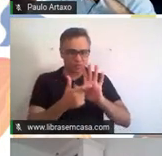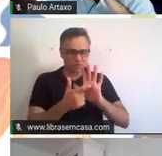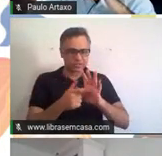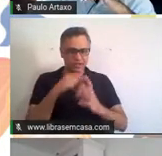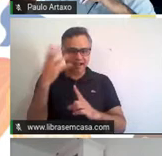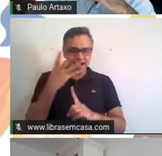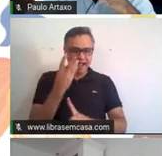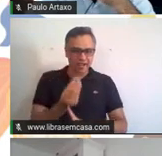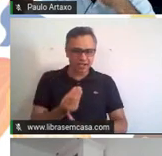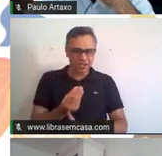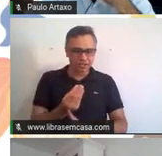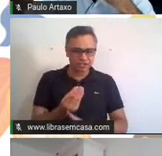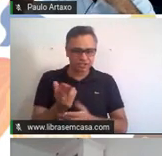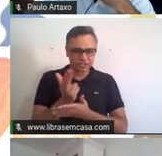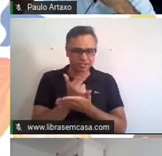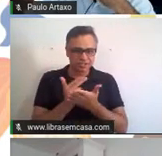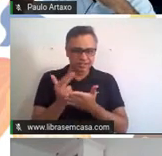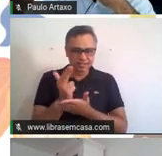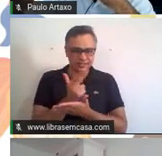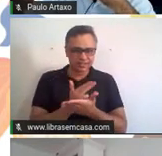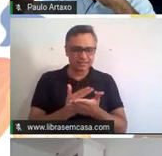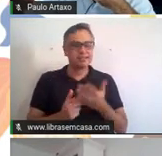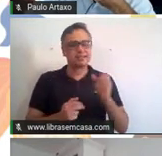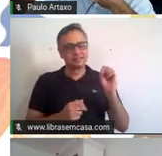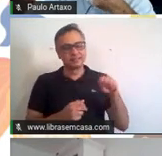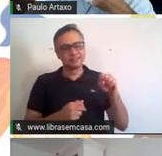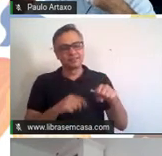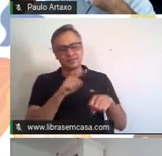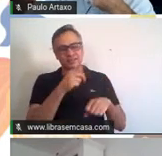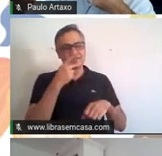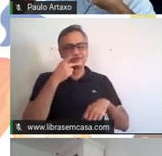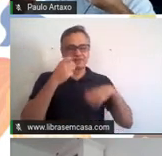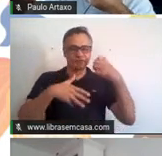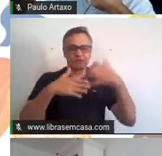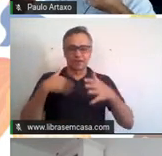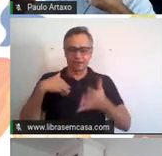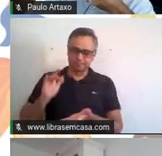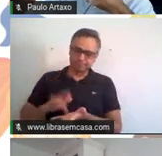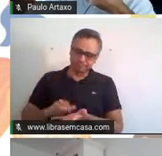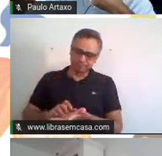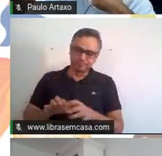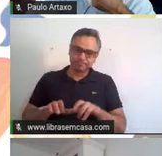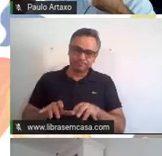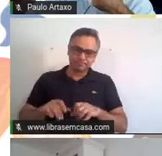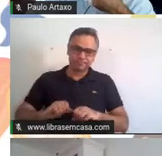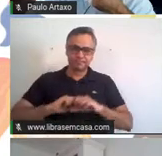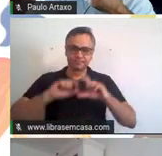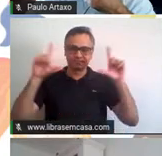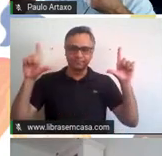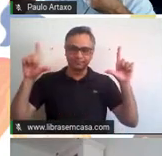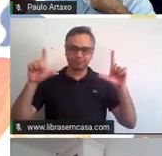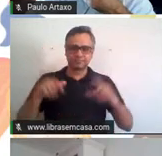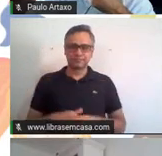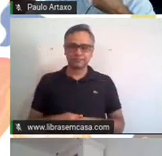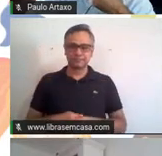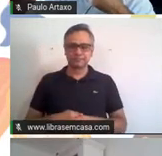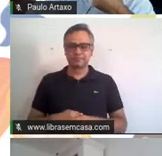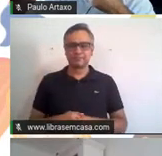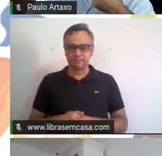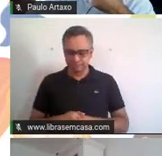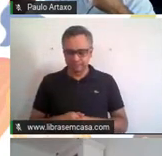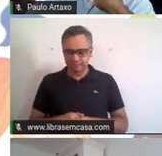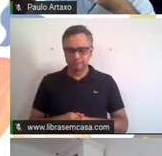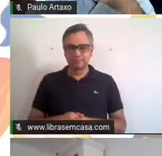aí? Estou sim, enquanto você está falando, eu estou abrindo aqui. Tá, vou continuar os agradecimentos enquanto isso,